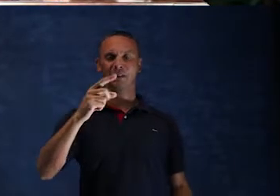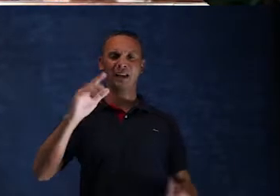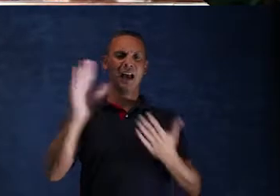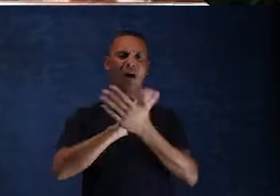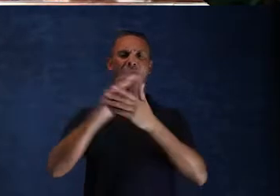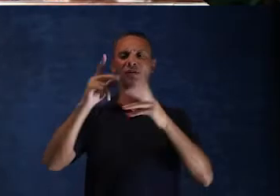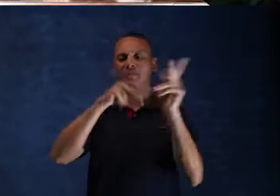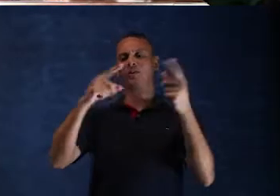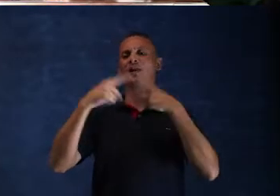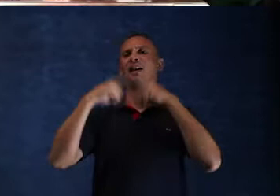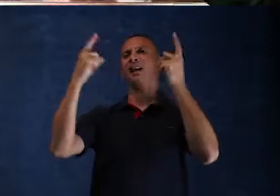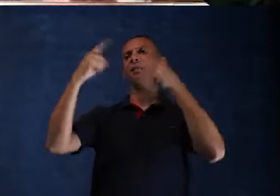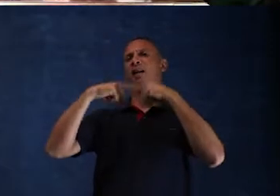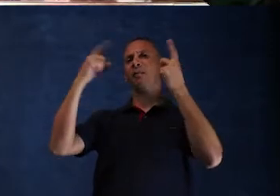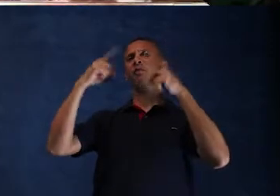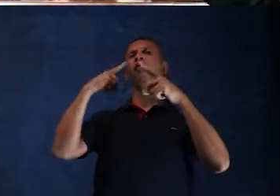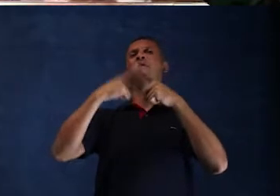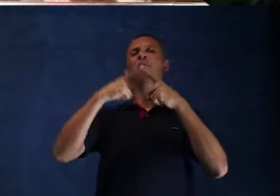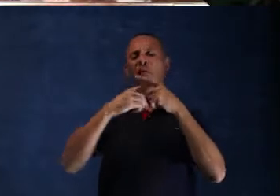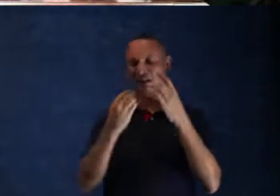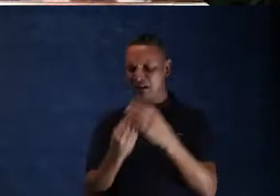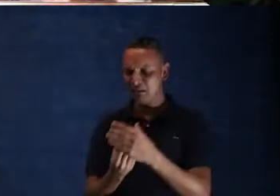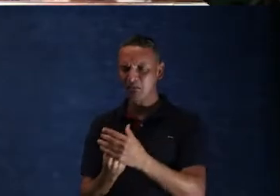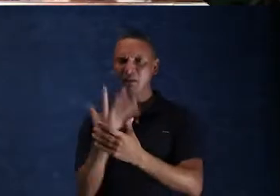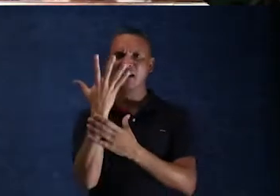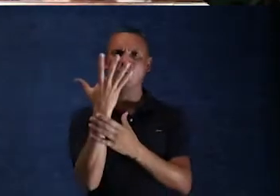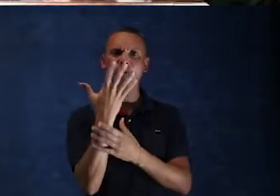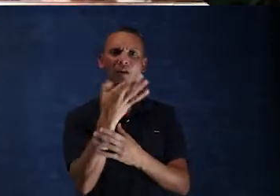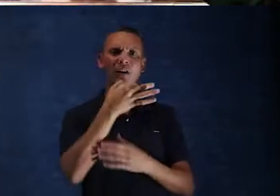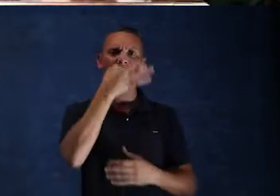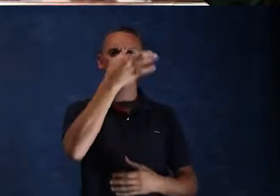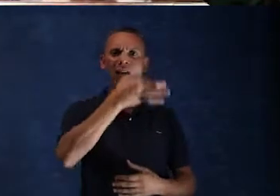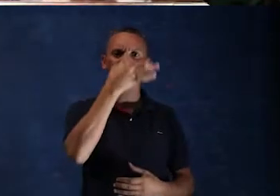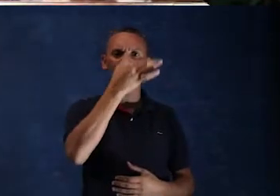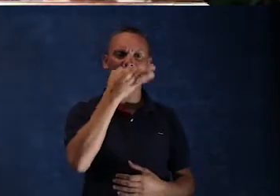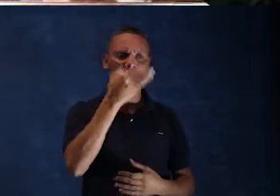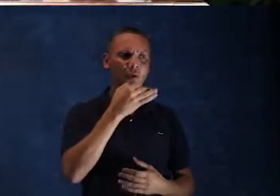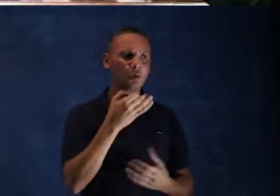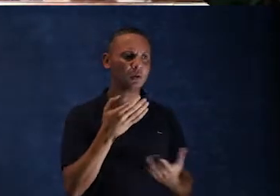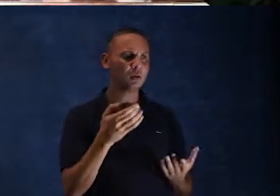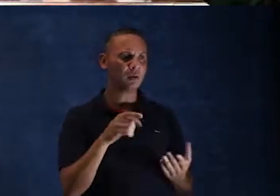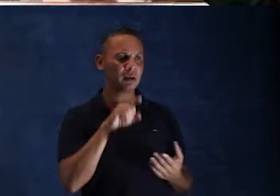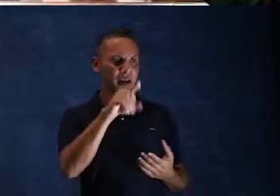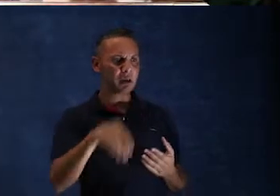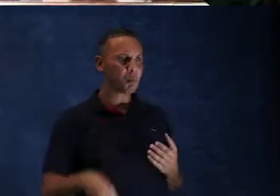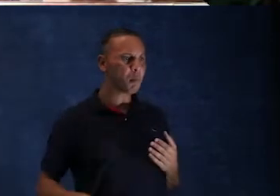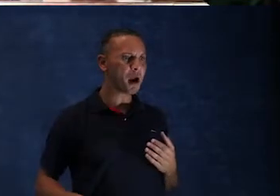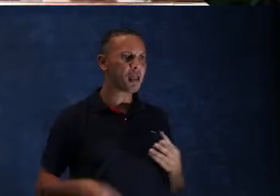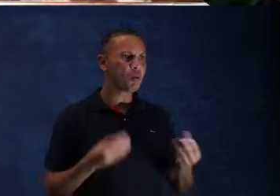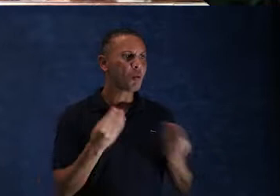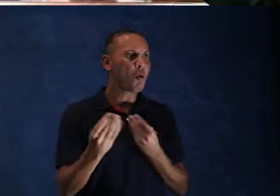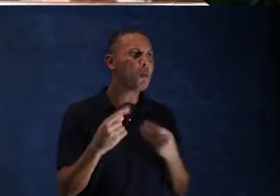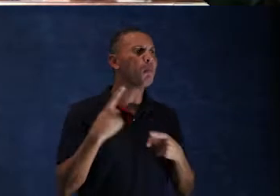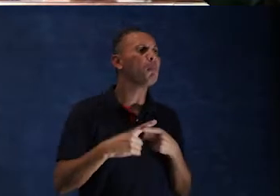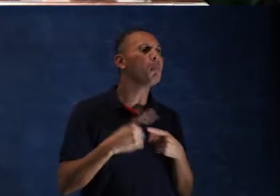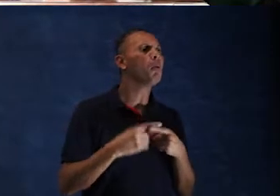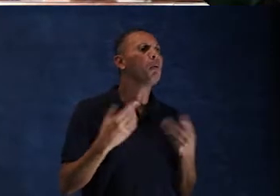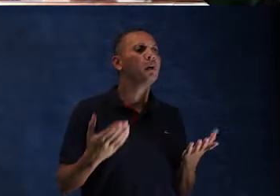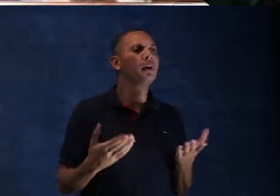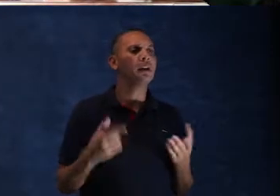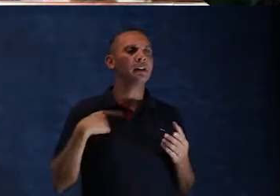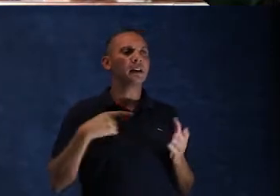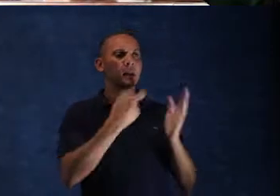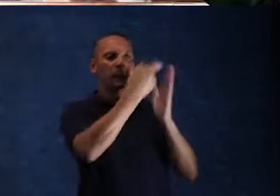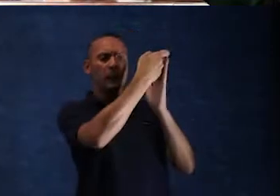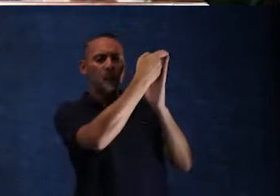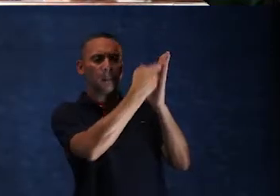da Fafiche, por que ele foi criar esse narrador suspeito, né? E tem várias